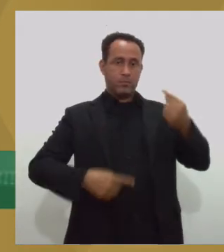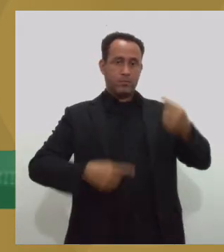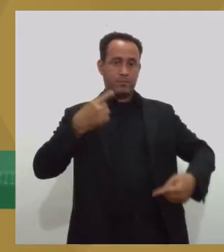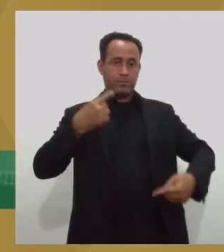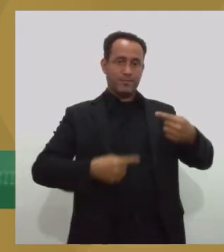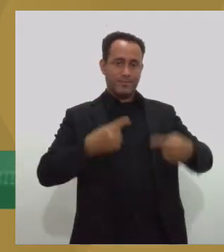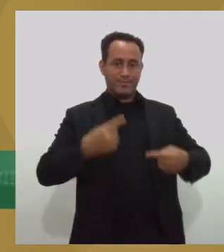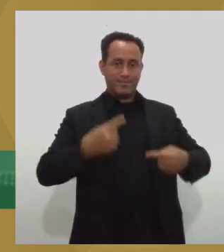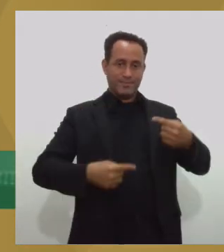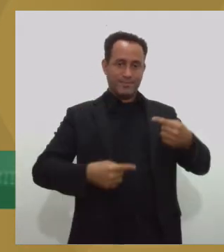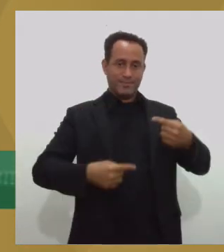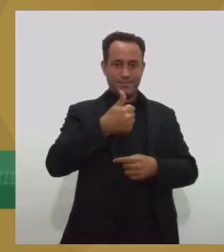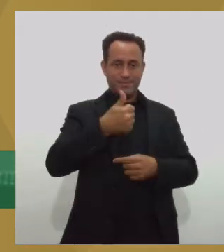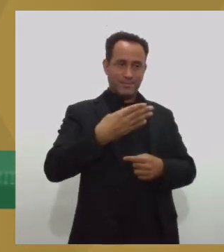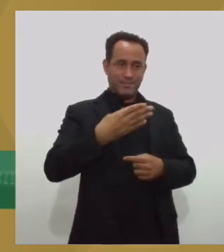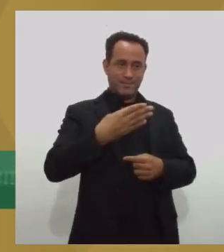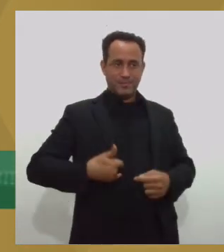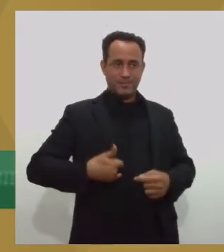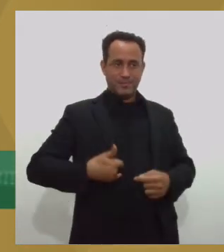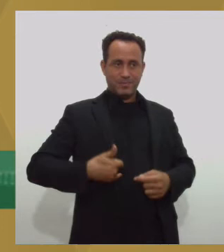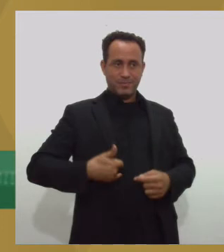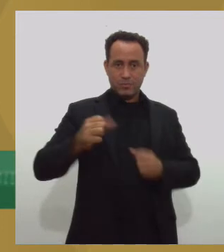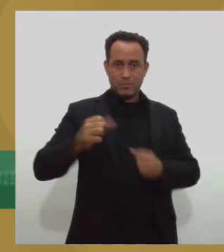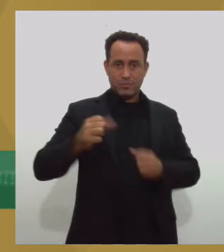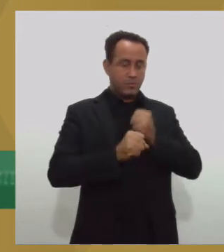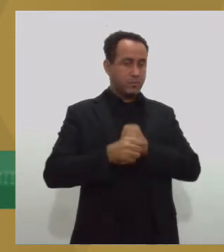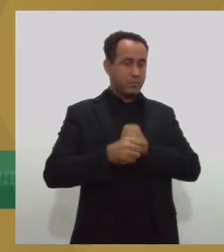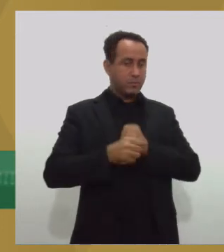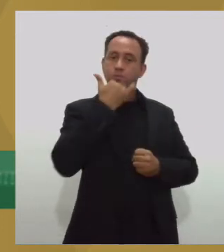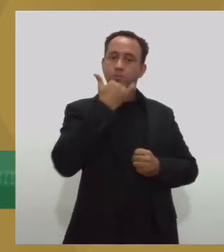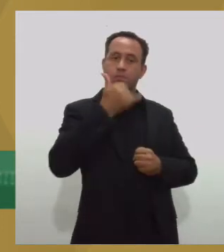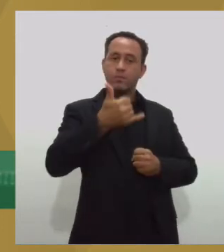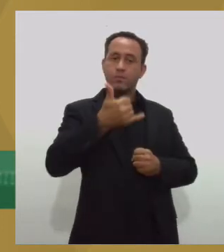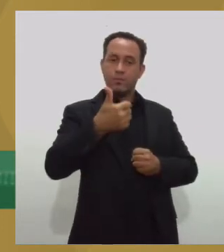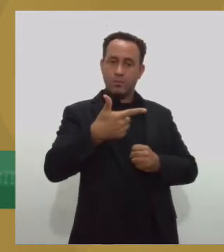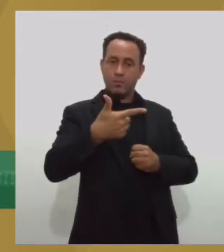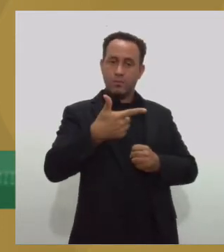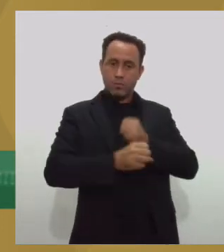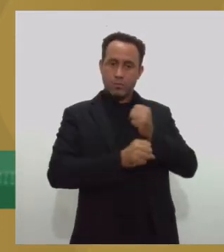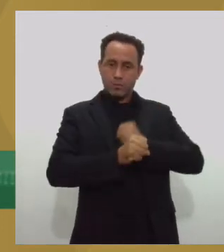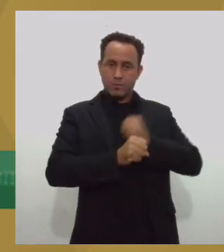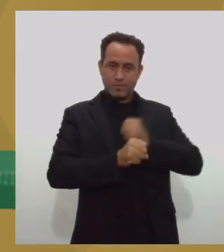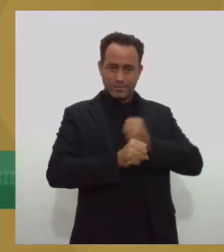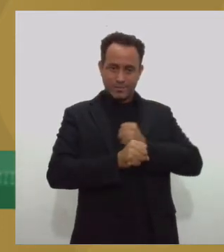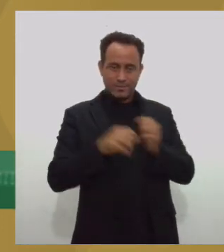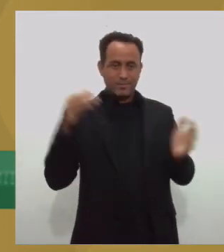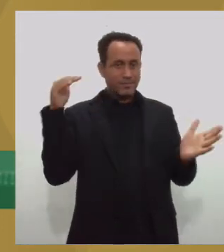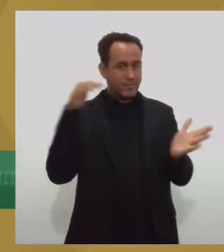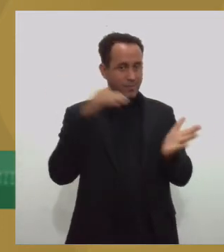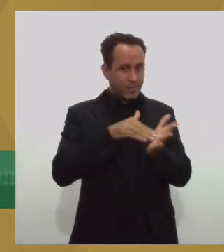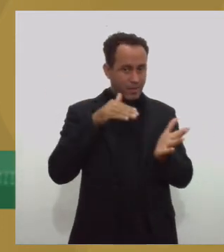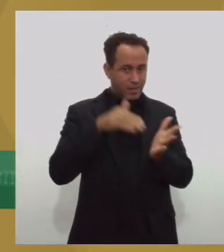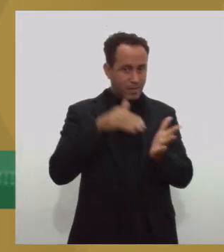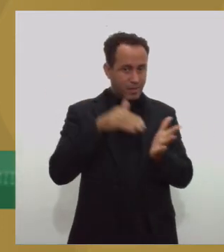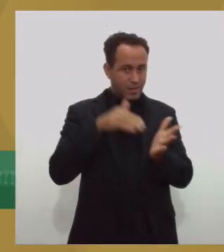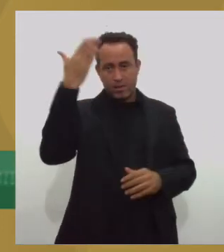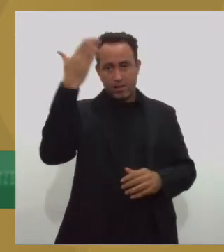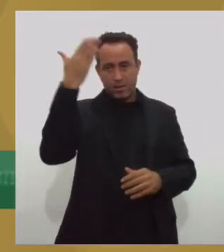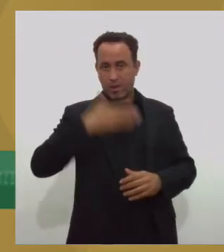ser de 14 anos. Exige que a inicial da ação de improbidade já contenha as provas ou